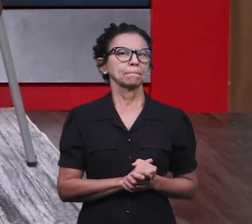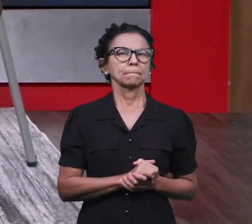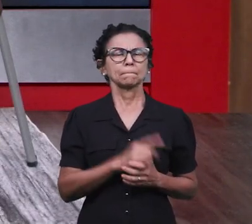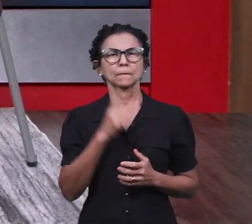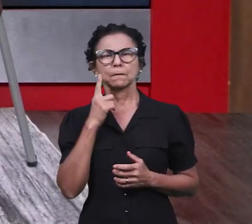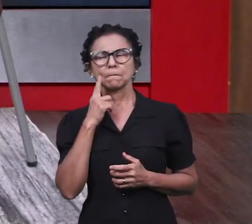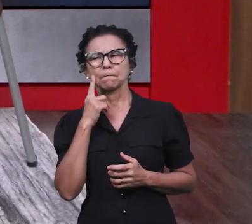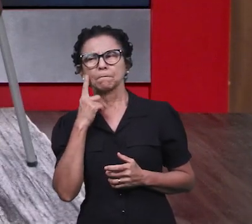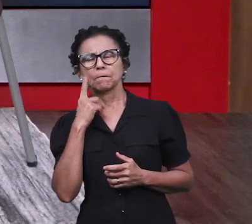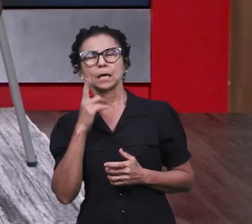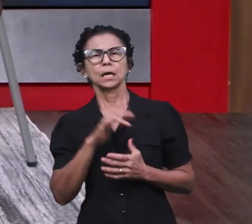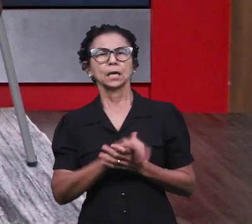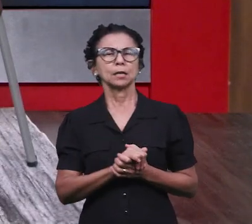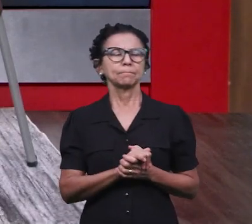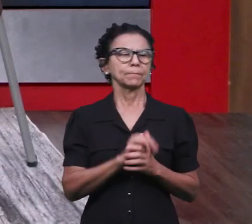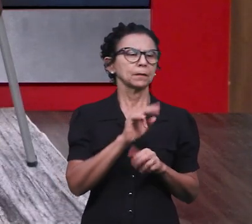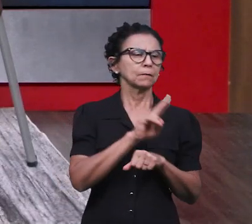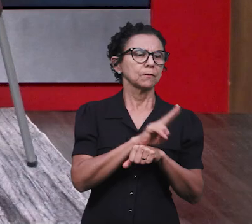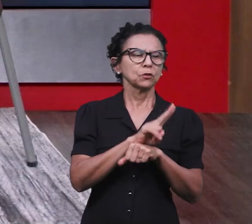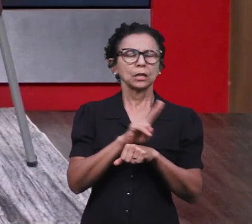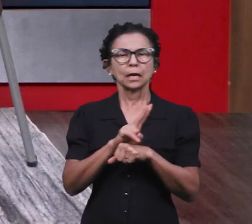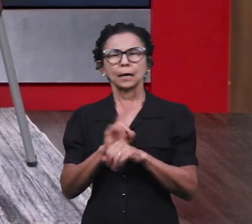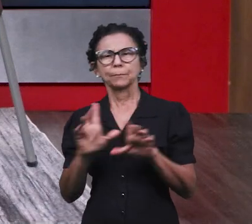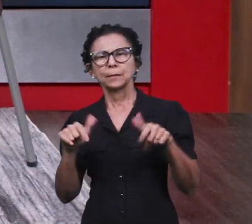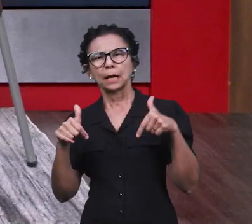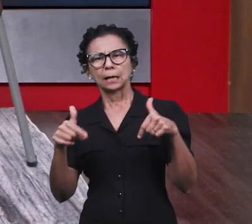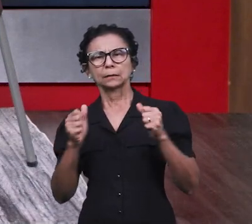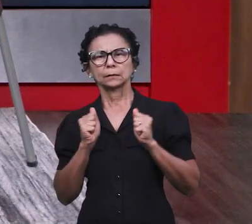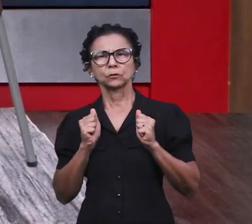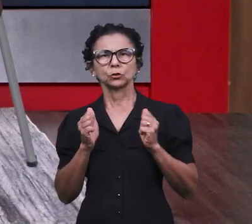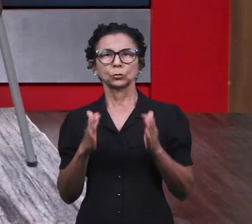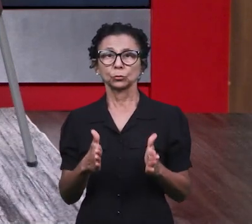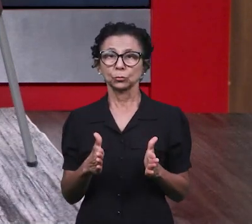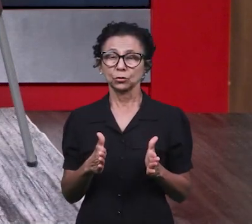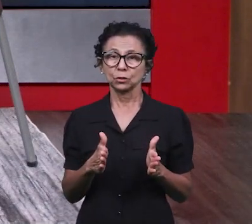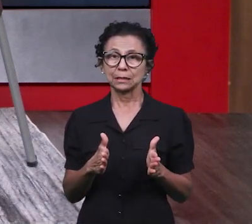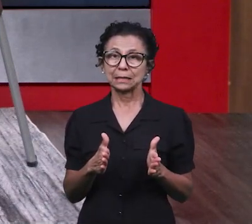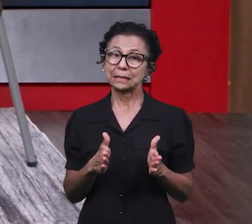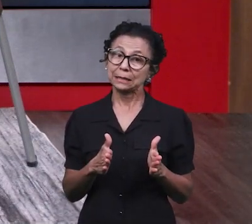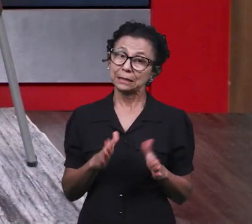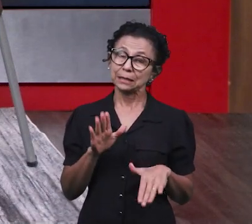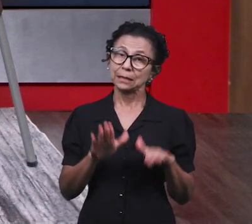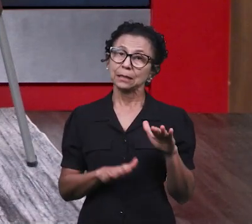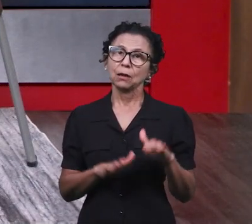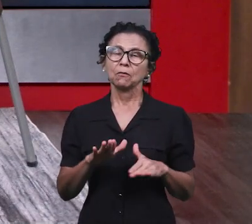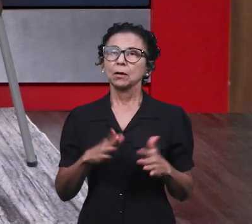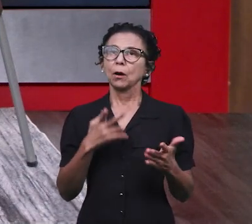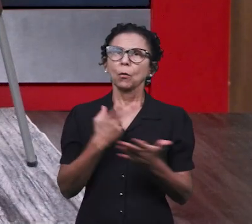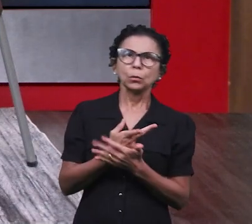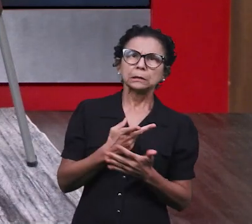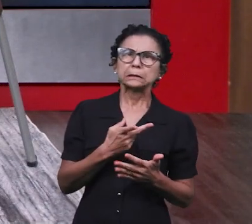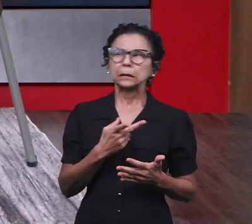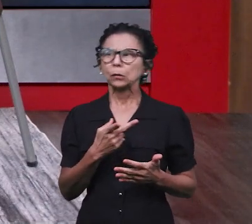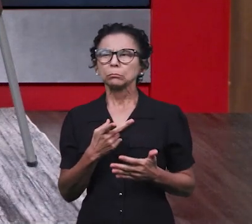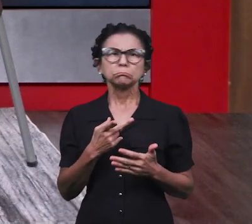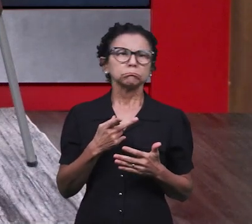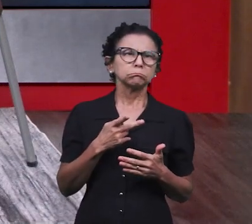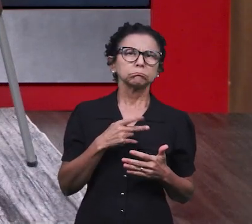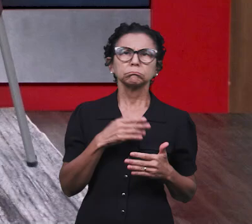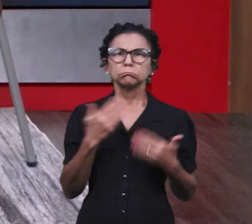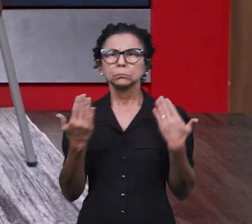ou detecção de atos ou atitudes que possam indicar ali uma atividade suspeita,